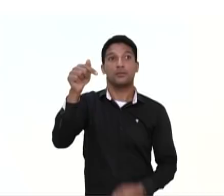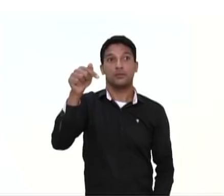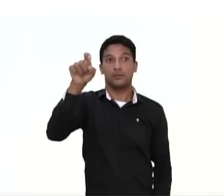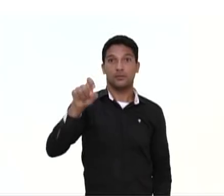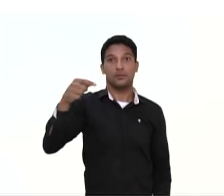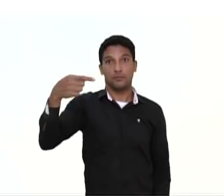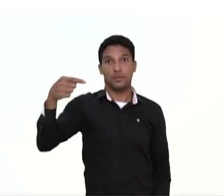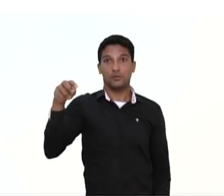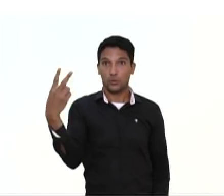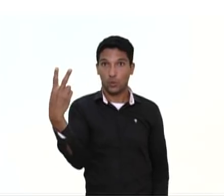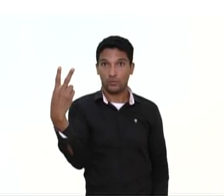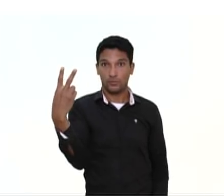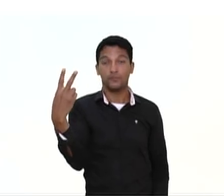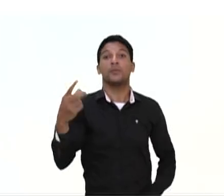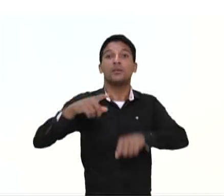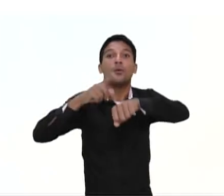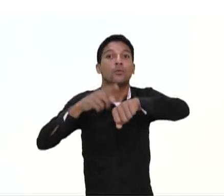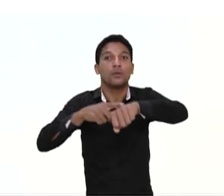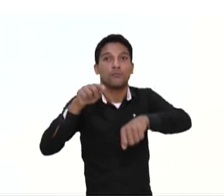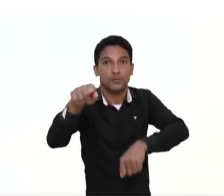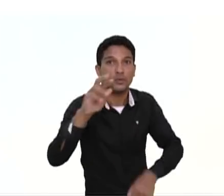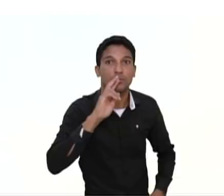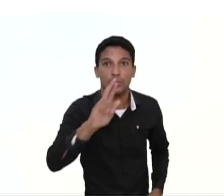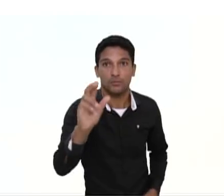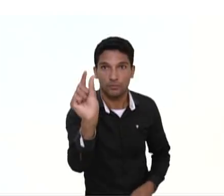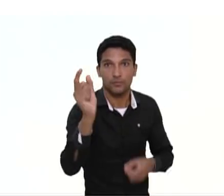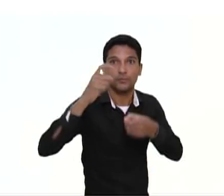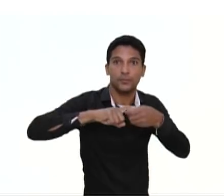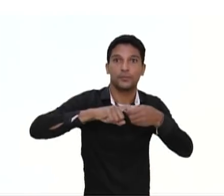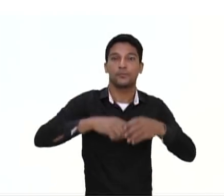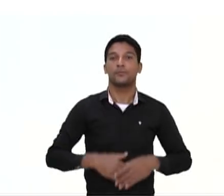tpm e nós já voltamos com a solução